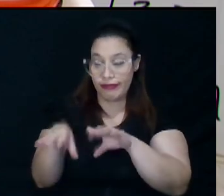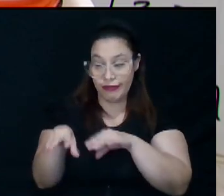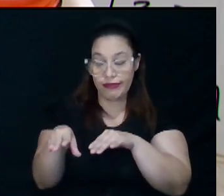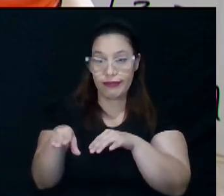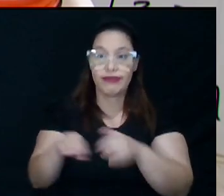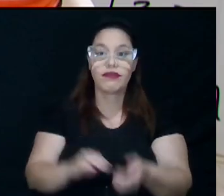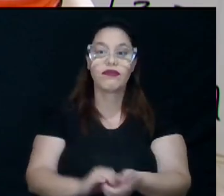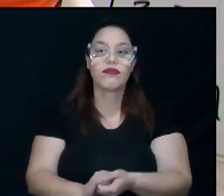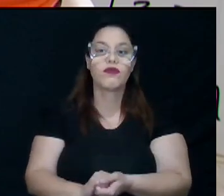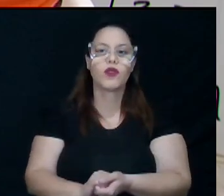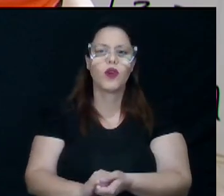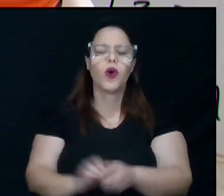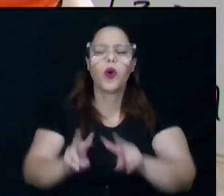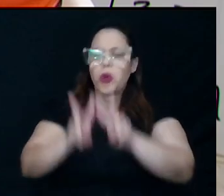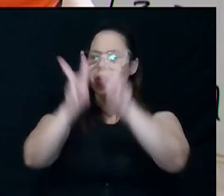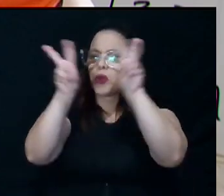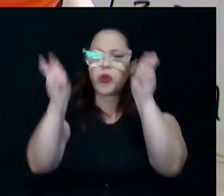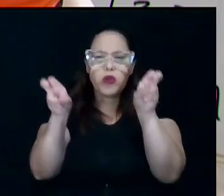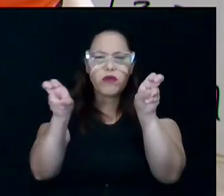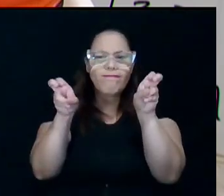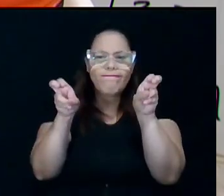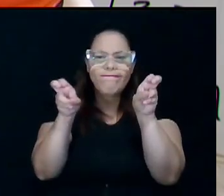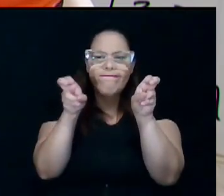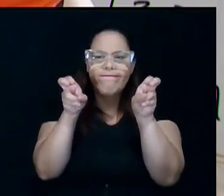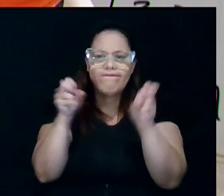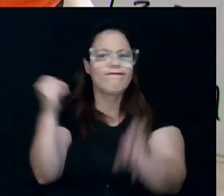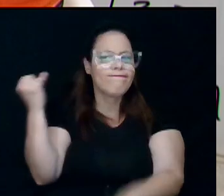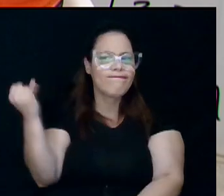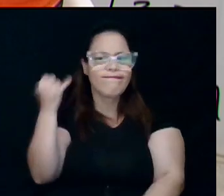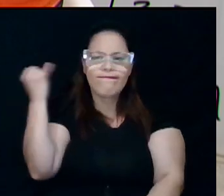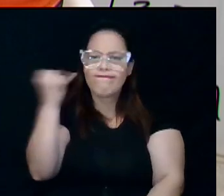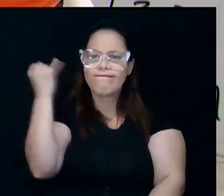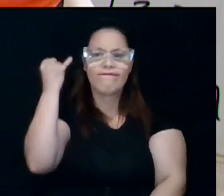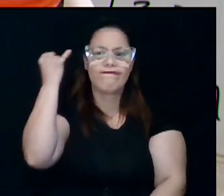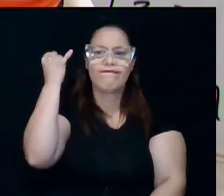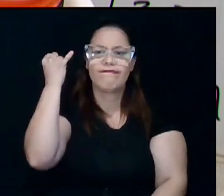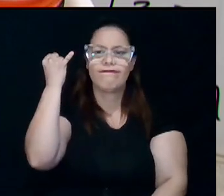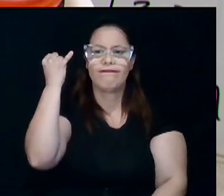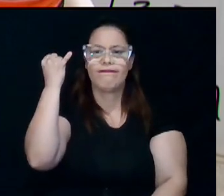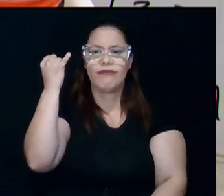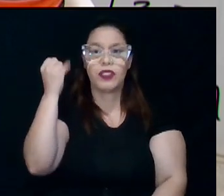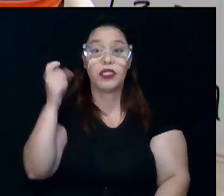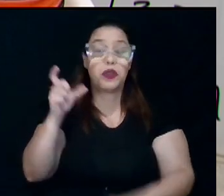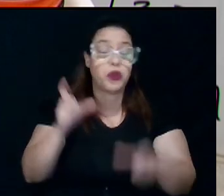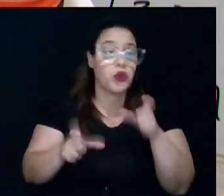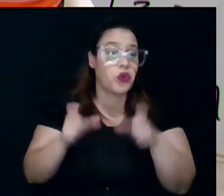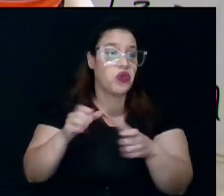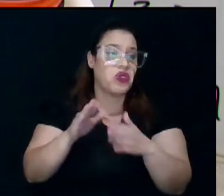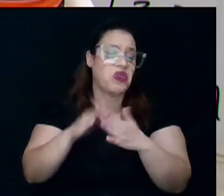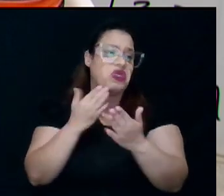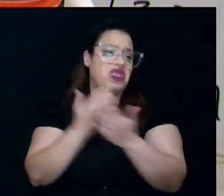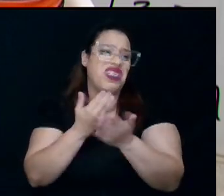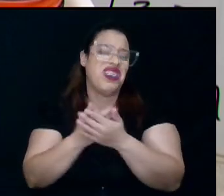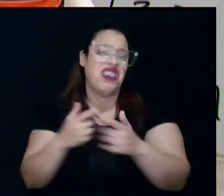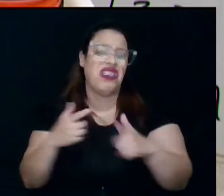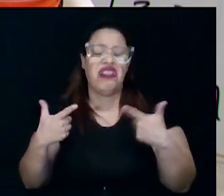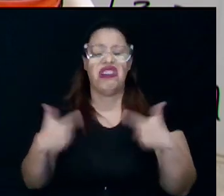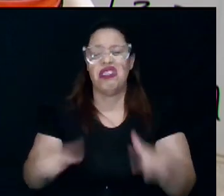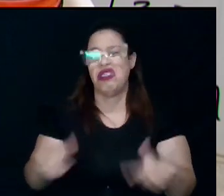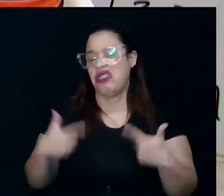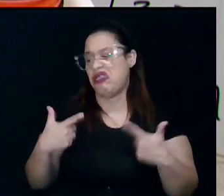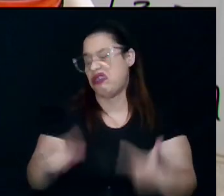assunto super importante, né, pessoal? Porque para as pessoas não fazerem da escola uma situação chata, as aulas, seja